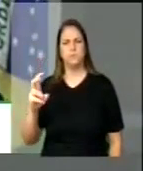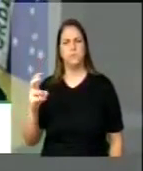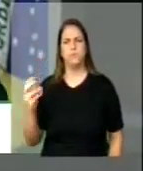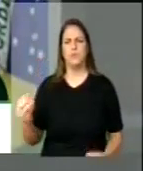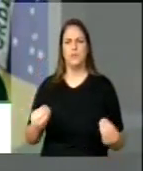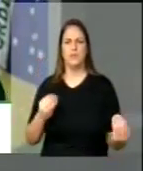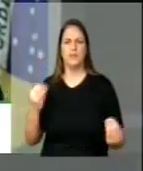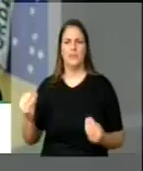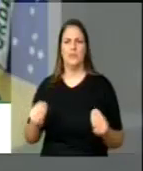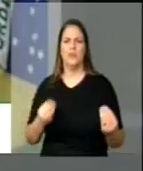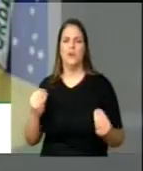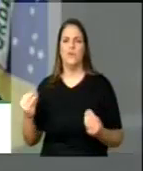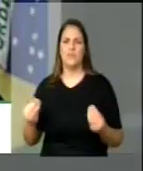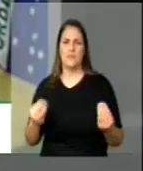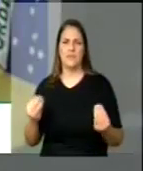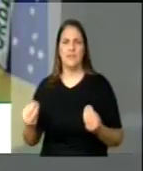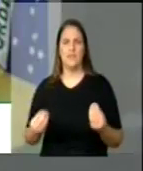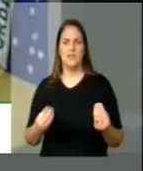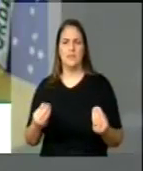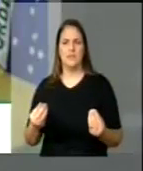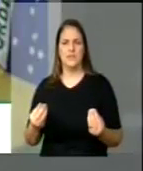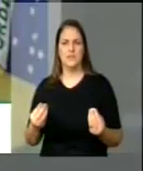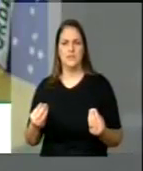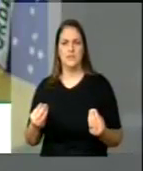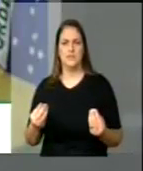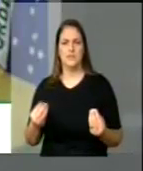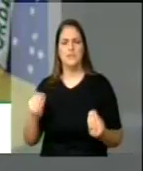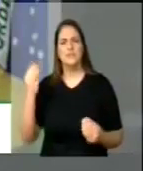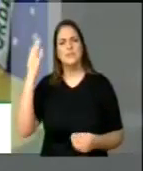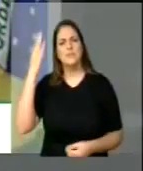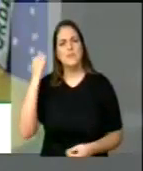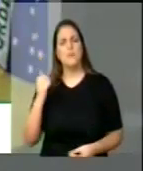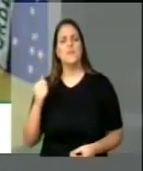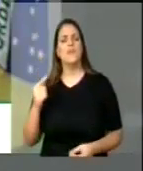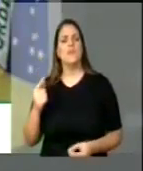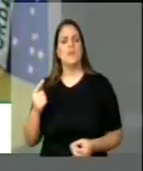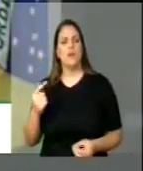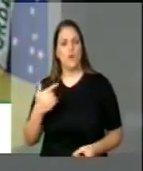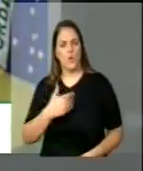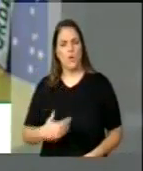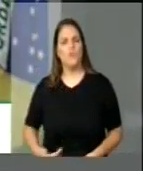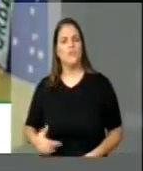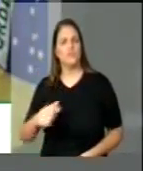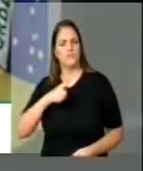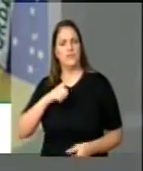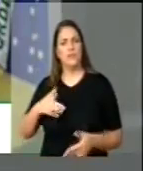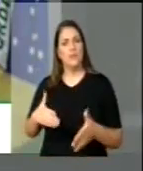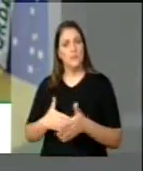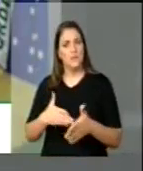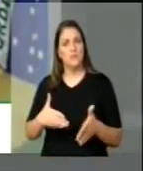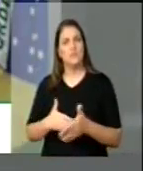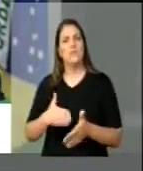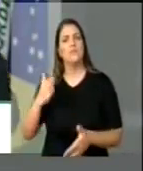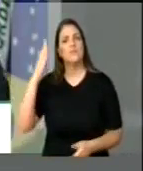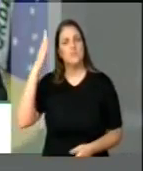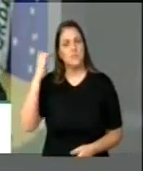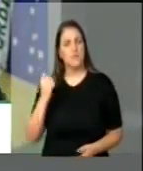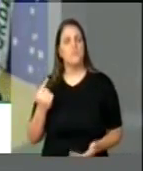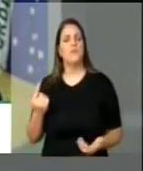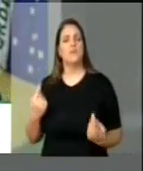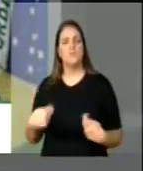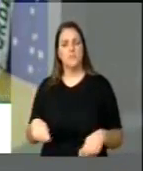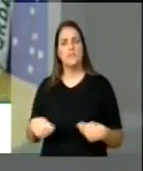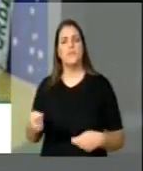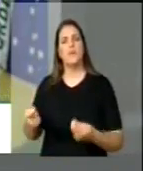estrutura do Estado e da sociedade, e sabia da limitação do poder do Estado, sabia que tinha que deixar o mercado